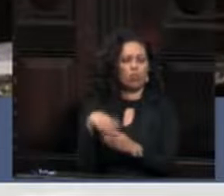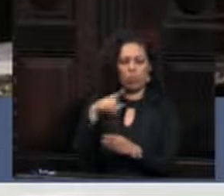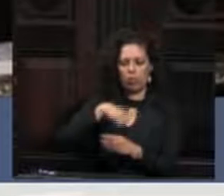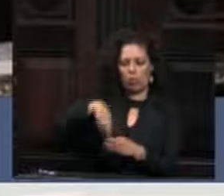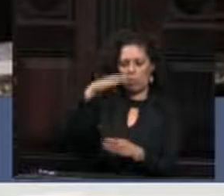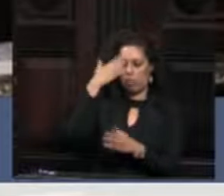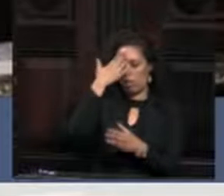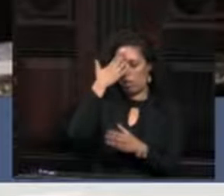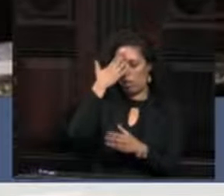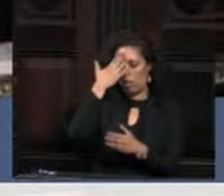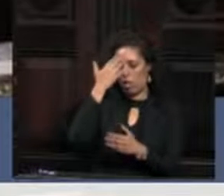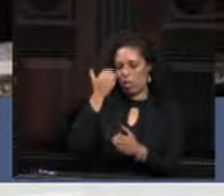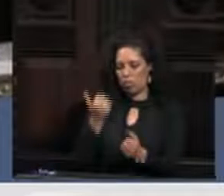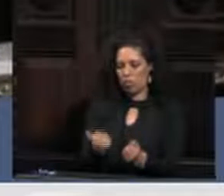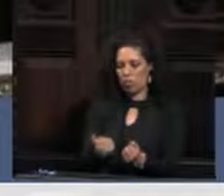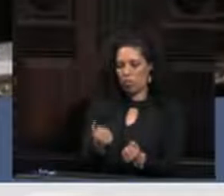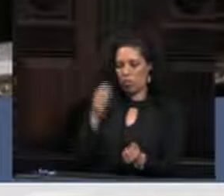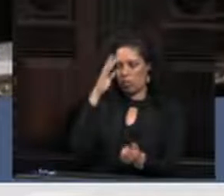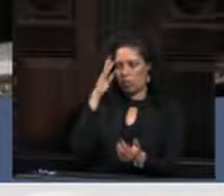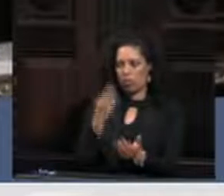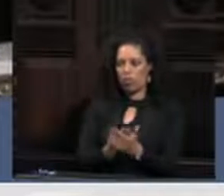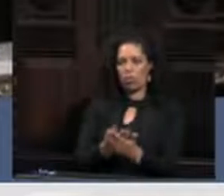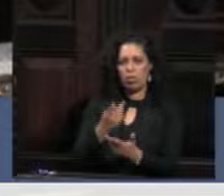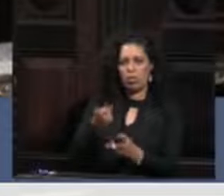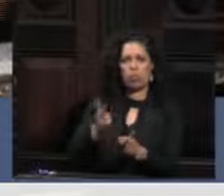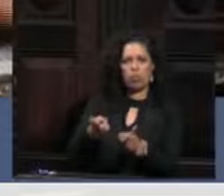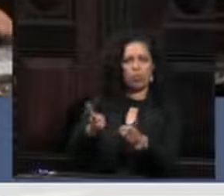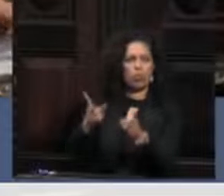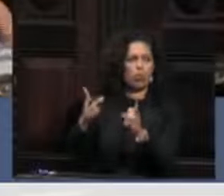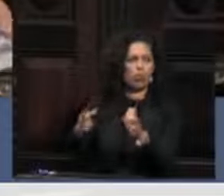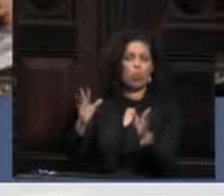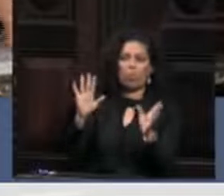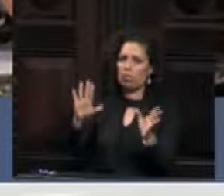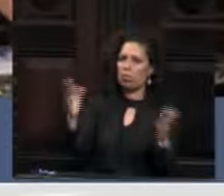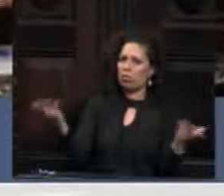honrariam os respectivos votos. E hoje,